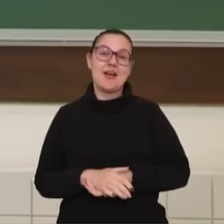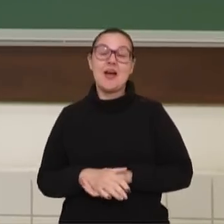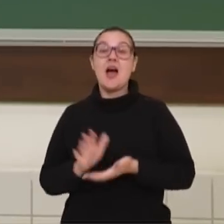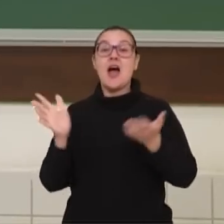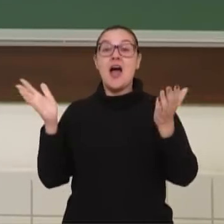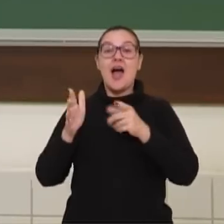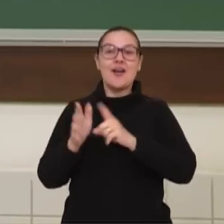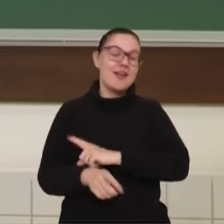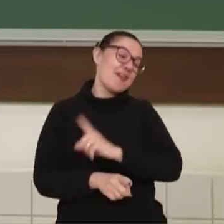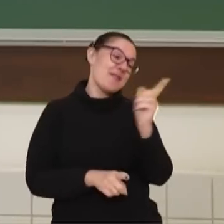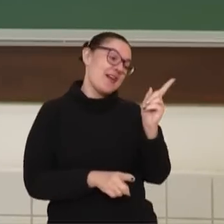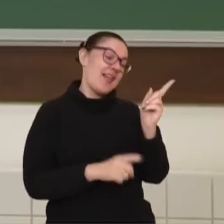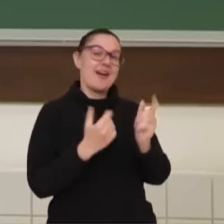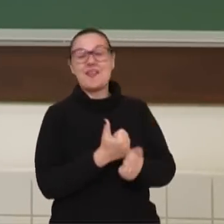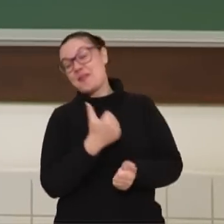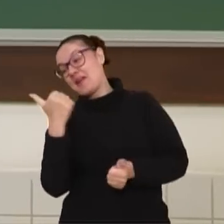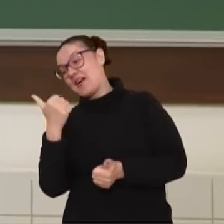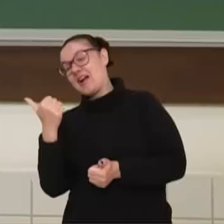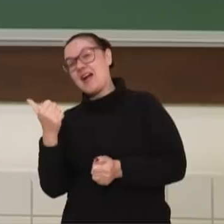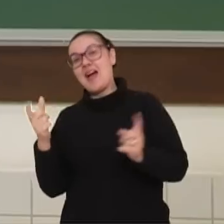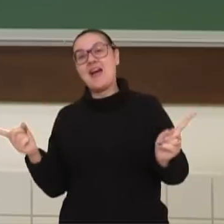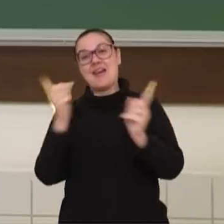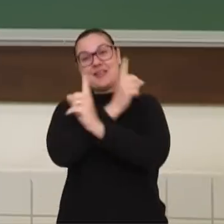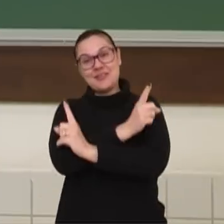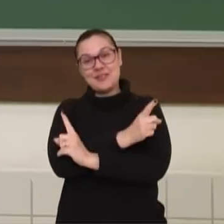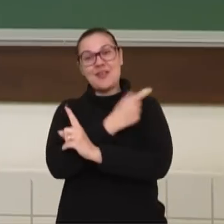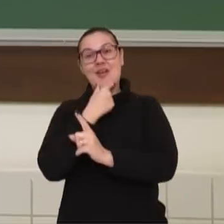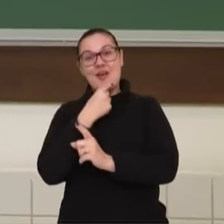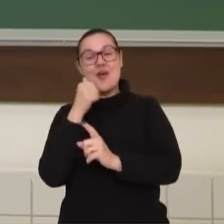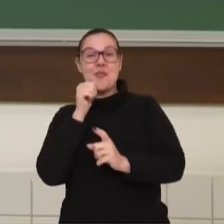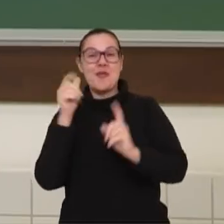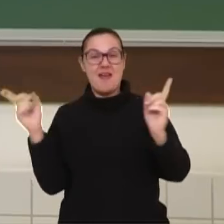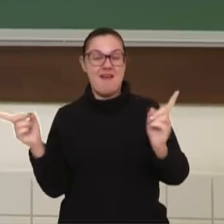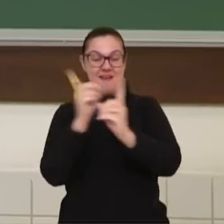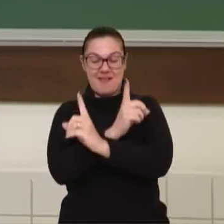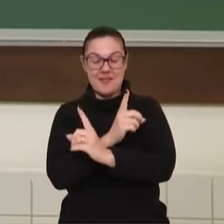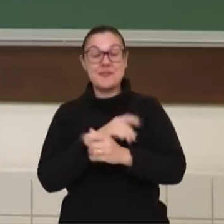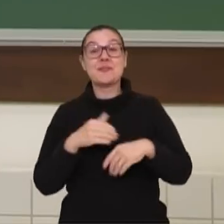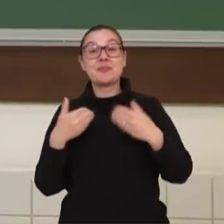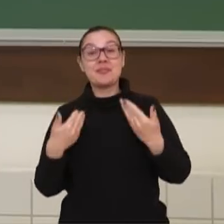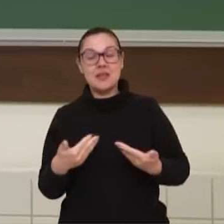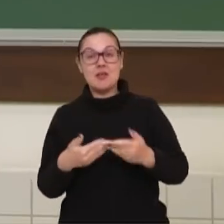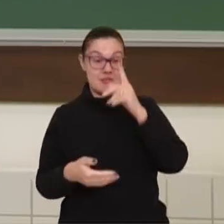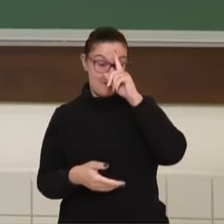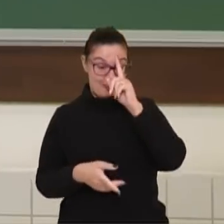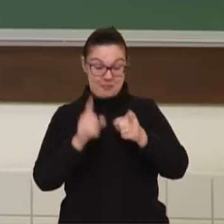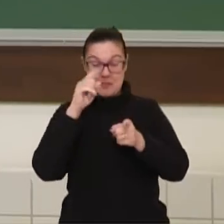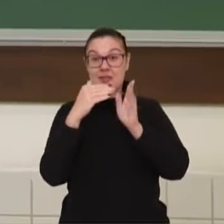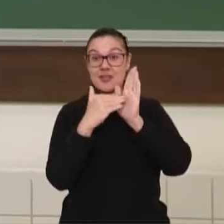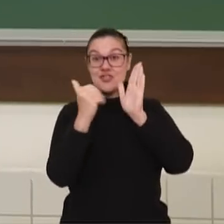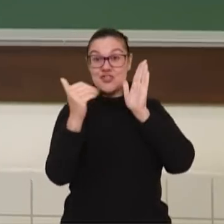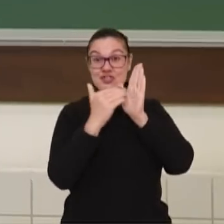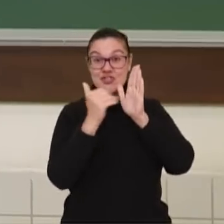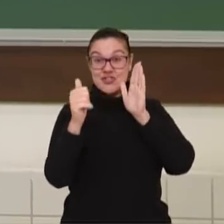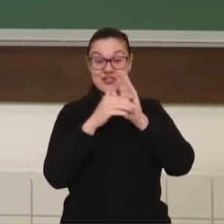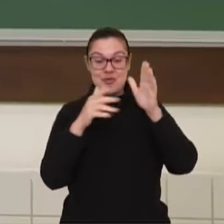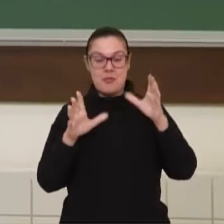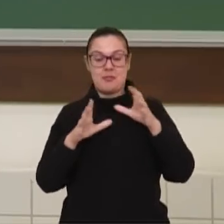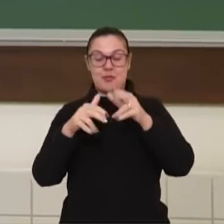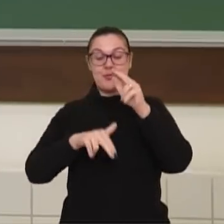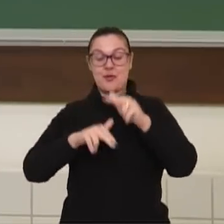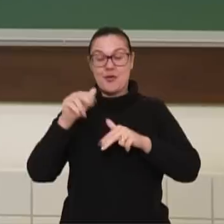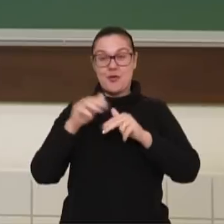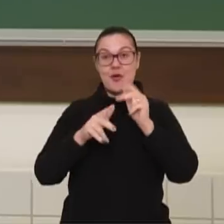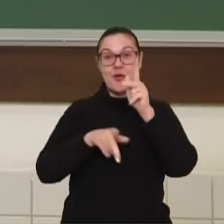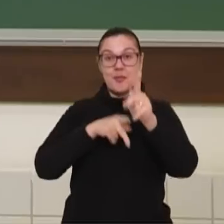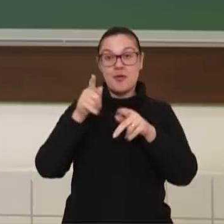agora vai para o outro lado, vem para cá, troca de parceiro. Então esses comandos dentro da quadrilha se popularizaram e deixaram essa